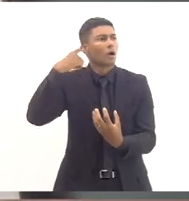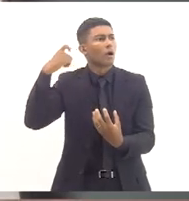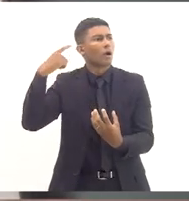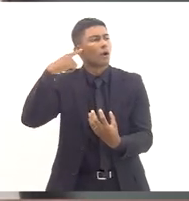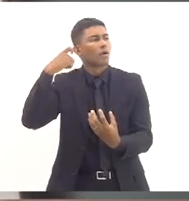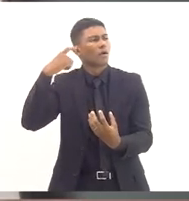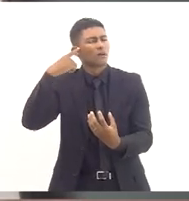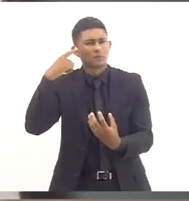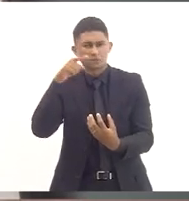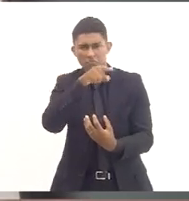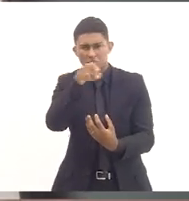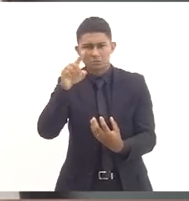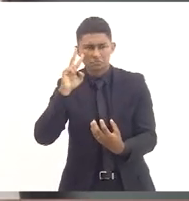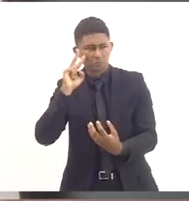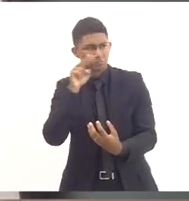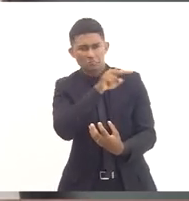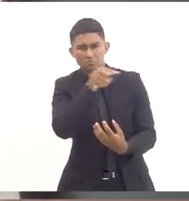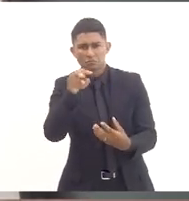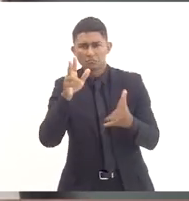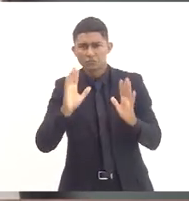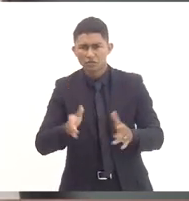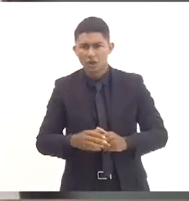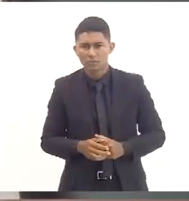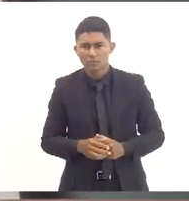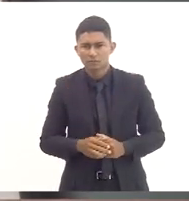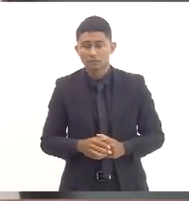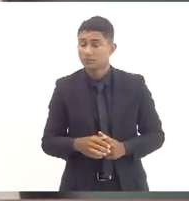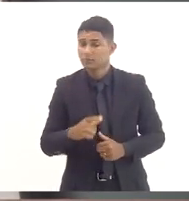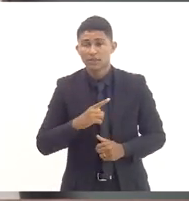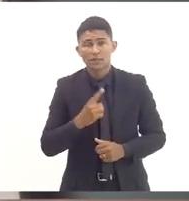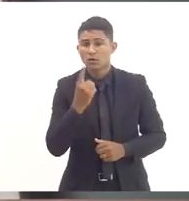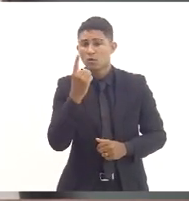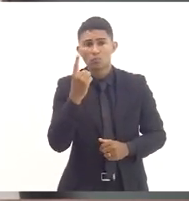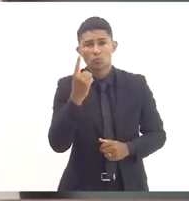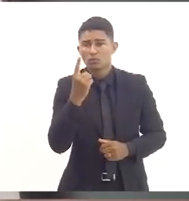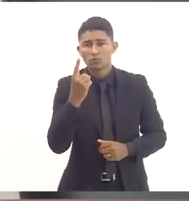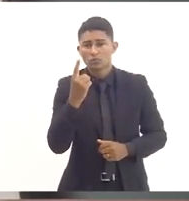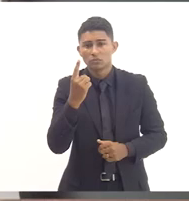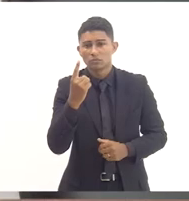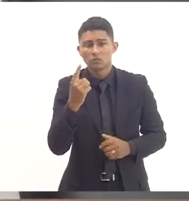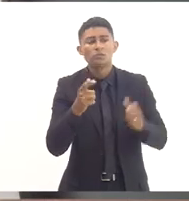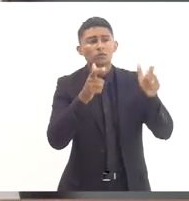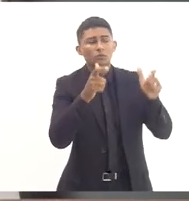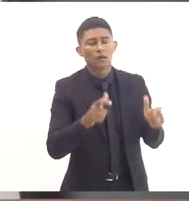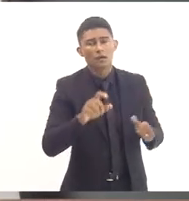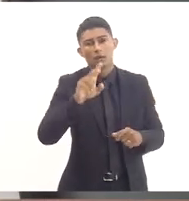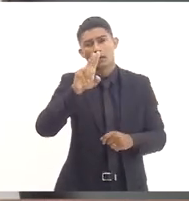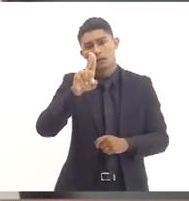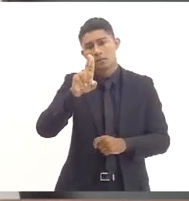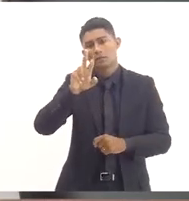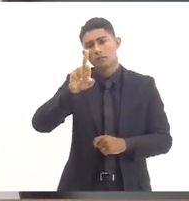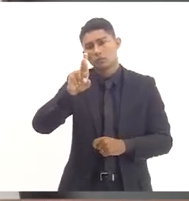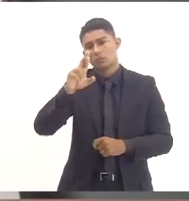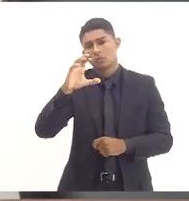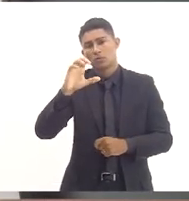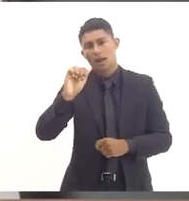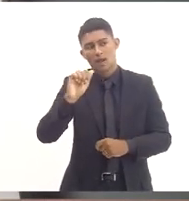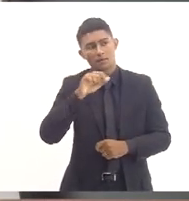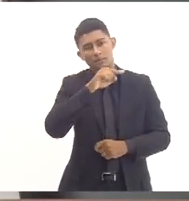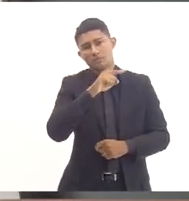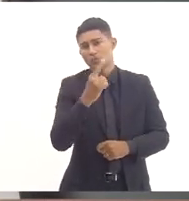Constant e isso é tão fácil de fazer isso é tão barato de fazer mas ninguém faz